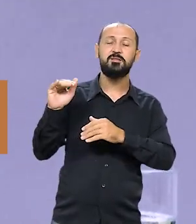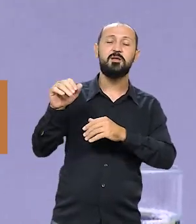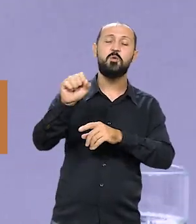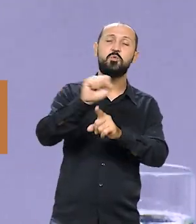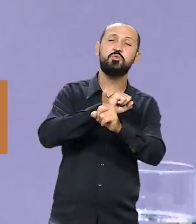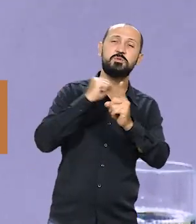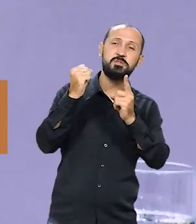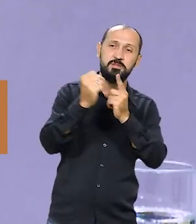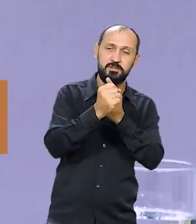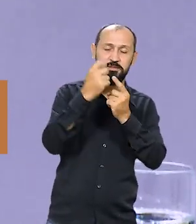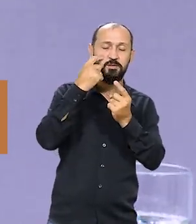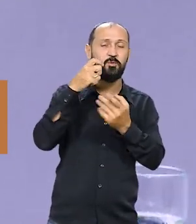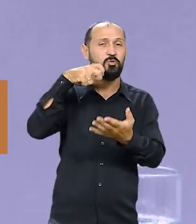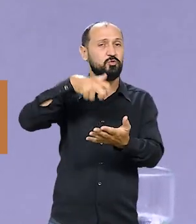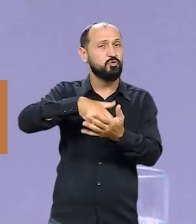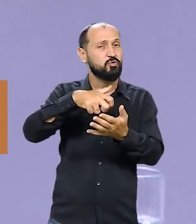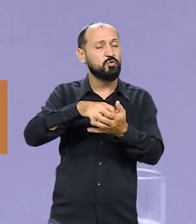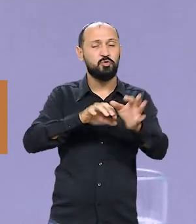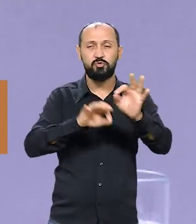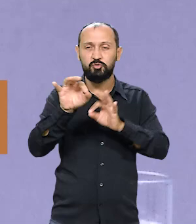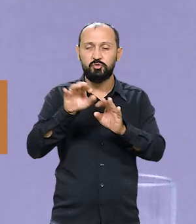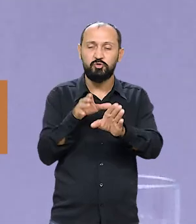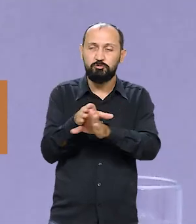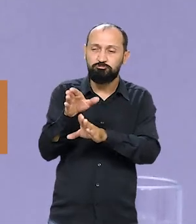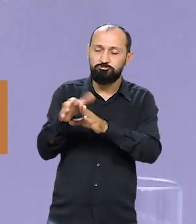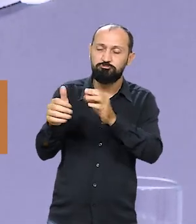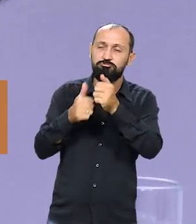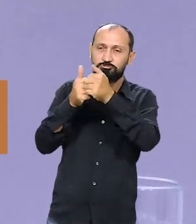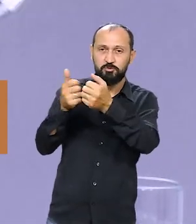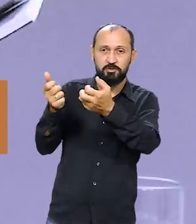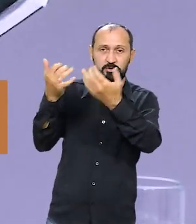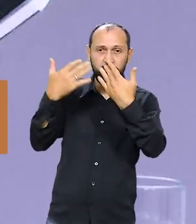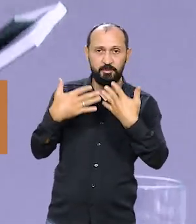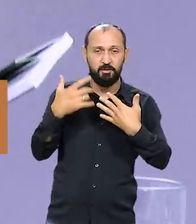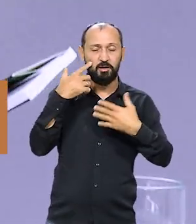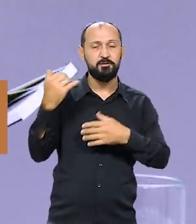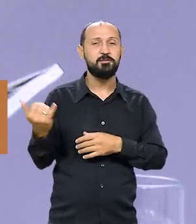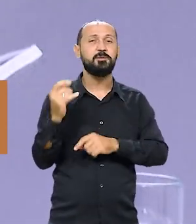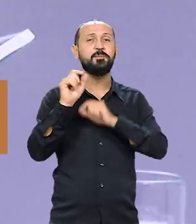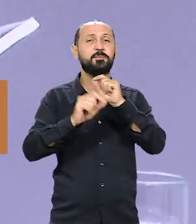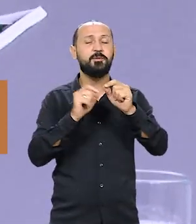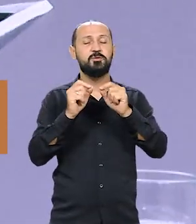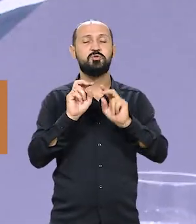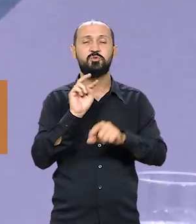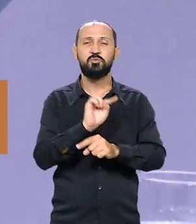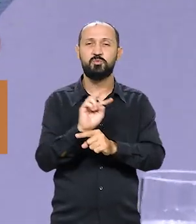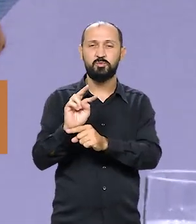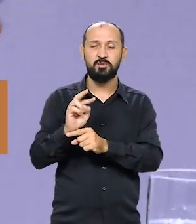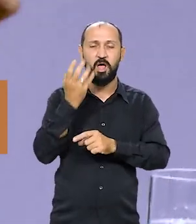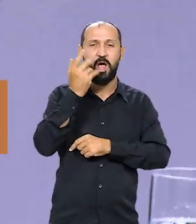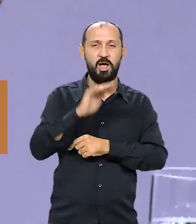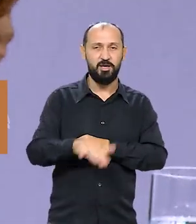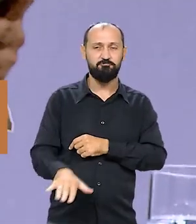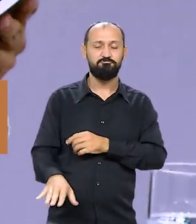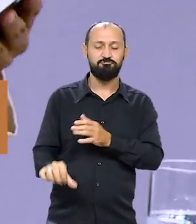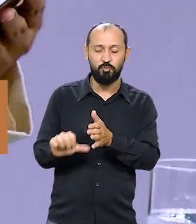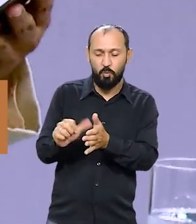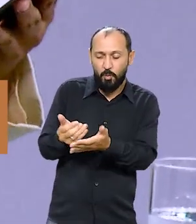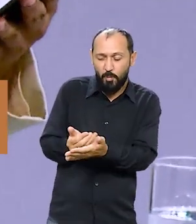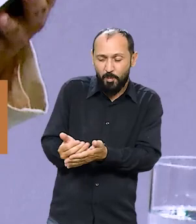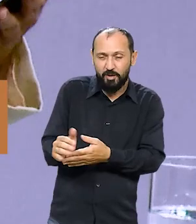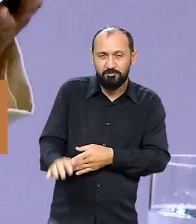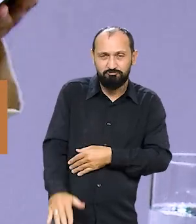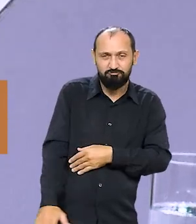ao sistema socioeducativo, que é inclusive o que o doutor falou aqui pra gente, né, da importância de preservar a primeira